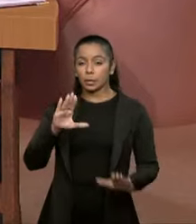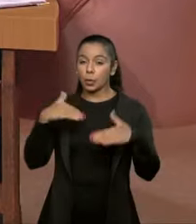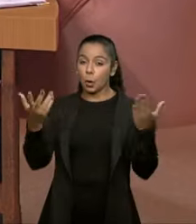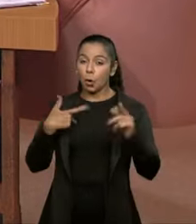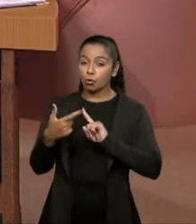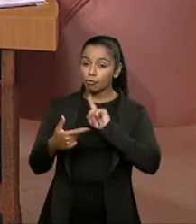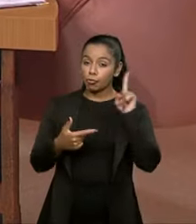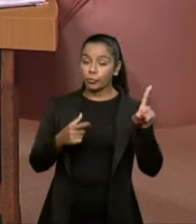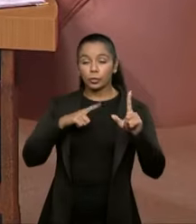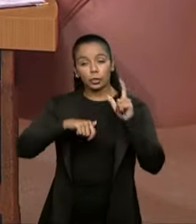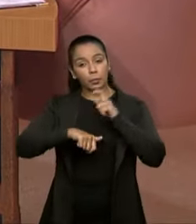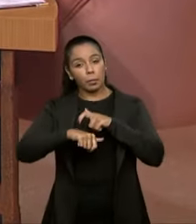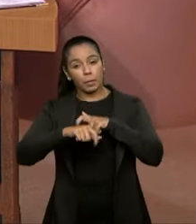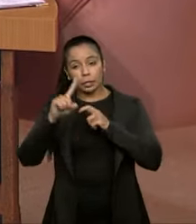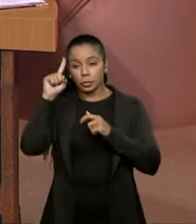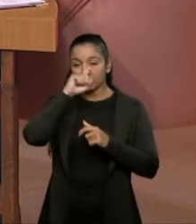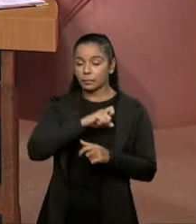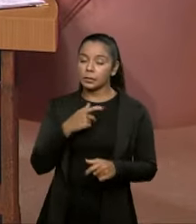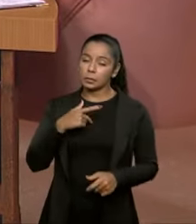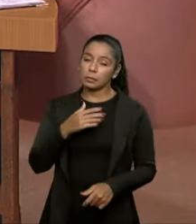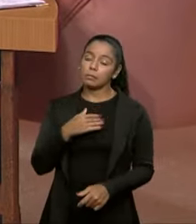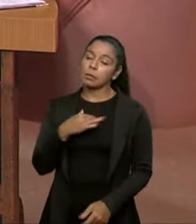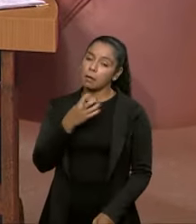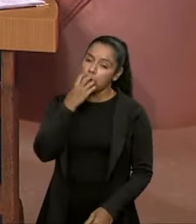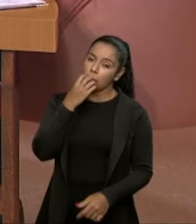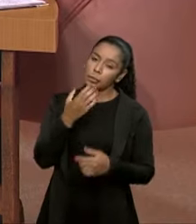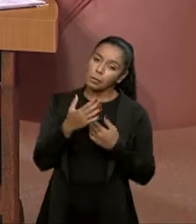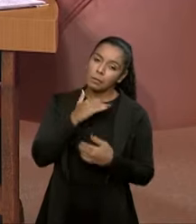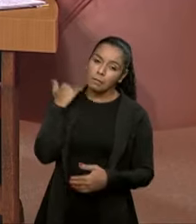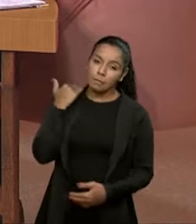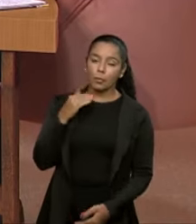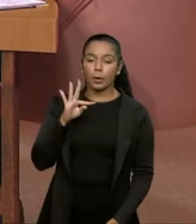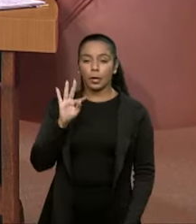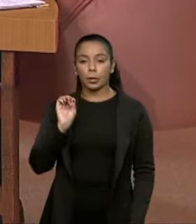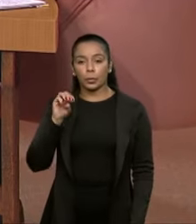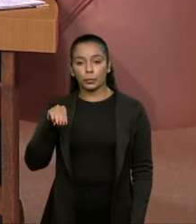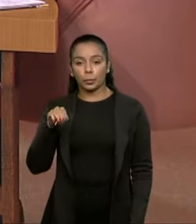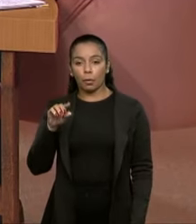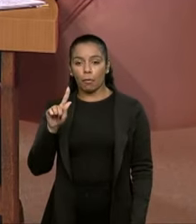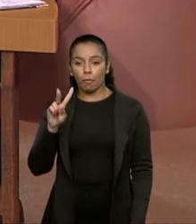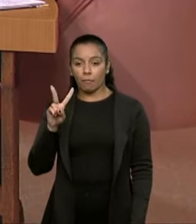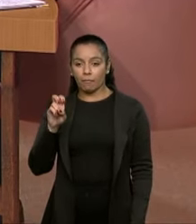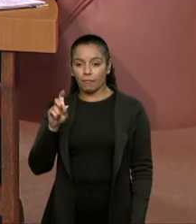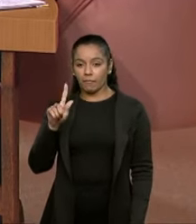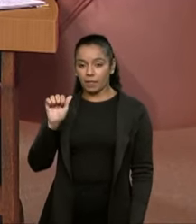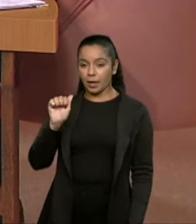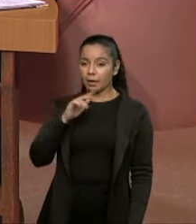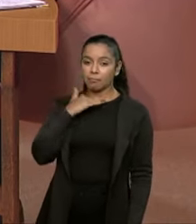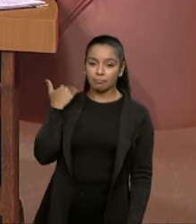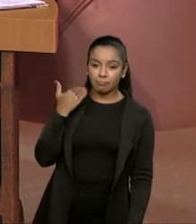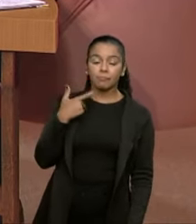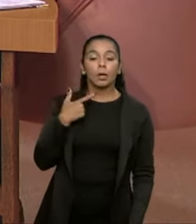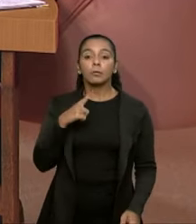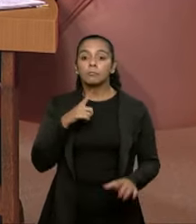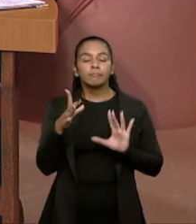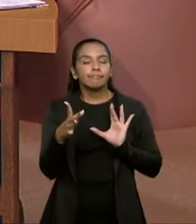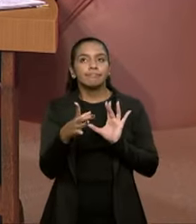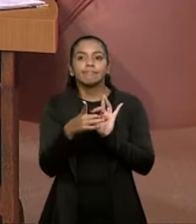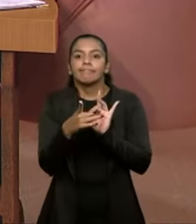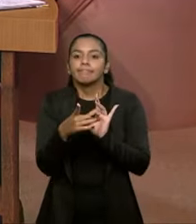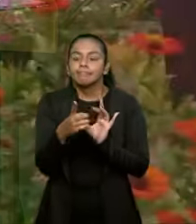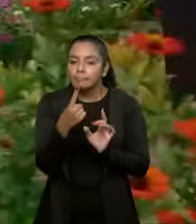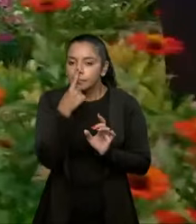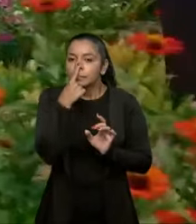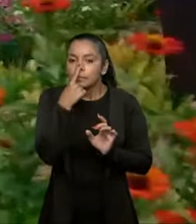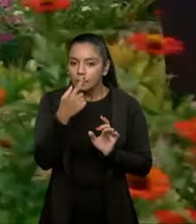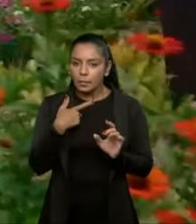vida. Eu tinha perdido uma cachorra, nosso amigo Tom Veiga tinha falecido, ele ia comigo até. Então, eu tive uma conexão muito grande. Então, eu tô agora muito agitado,